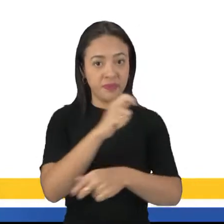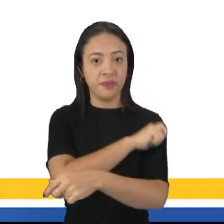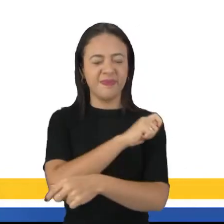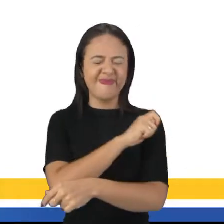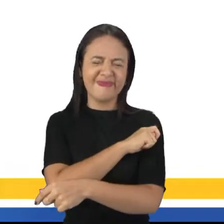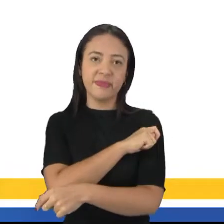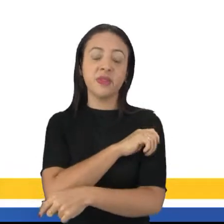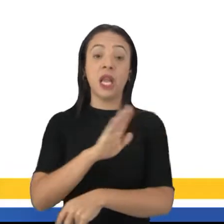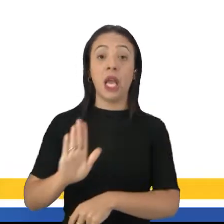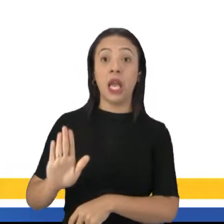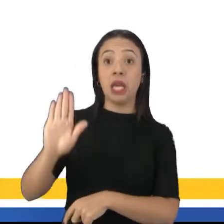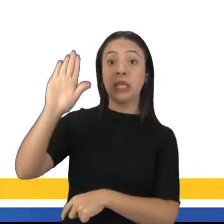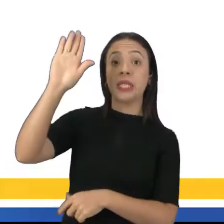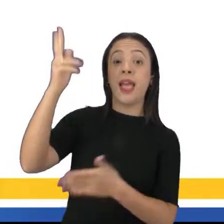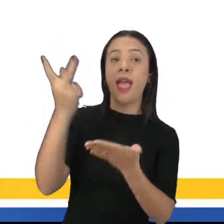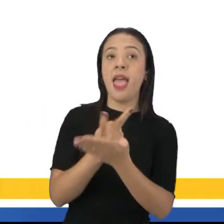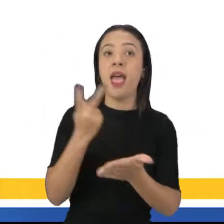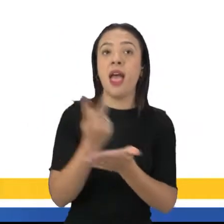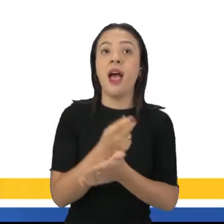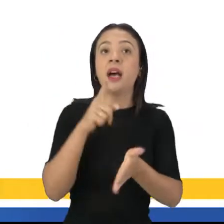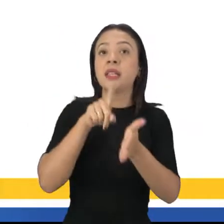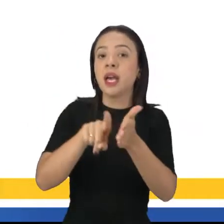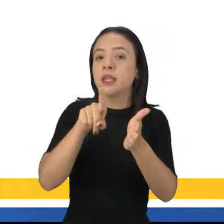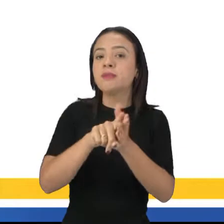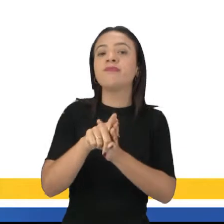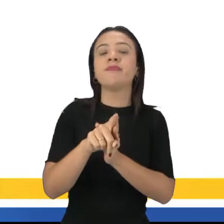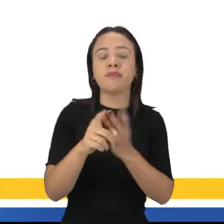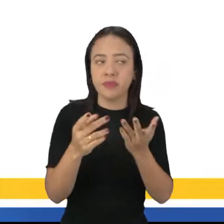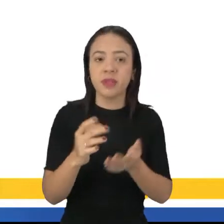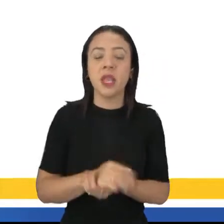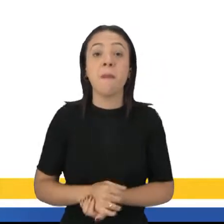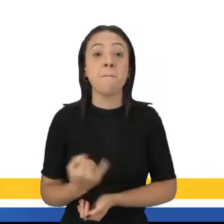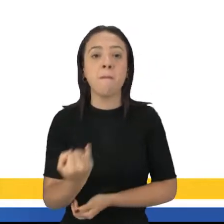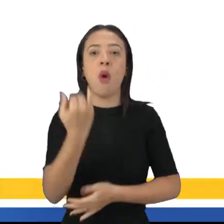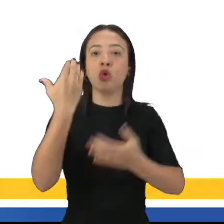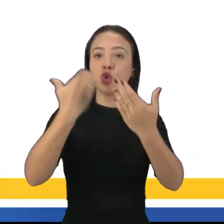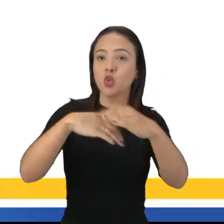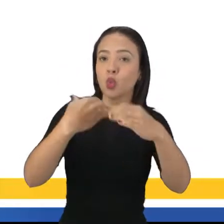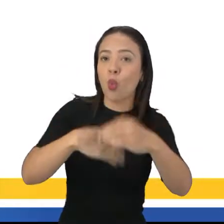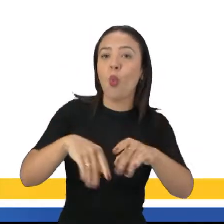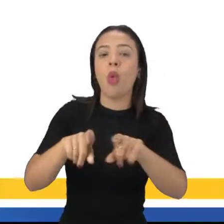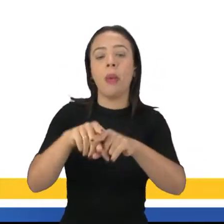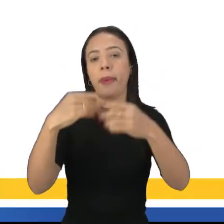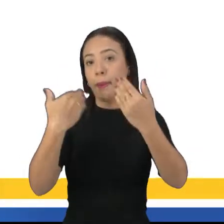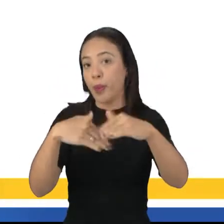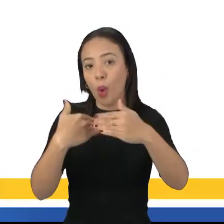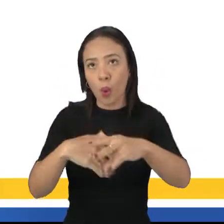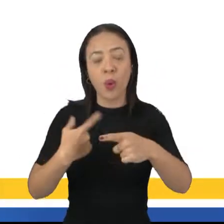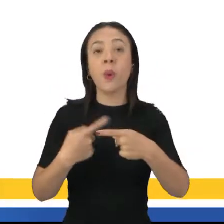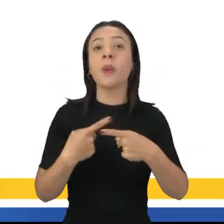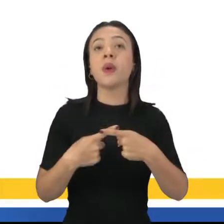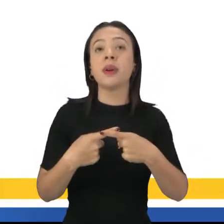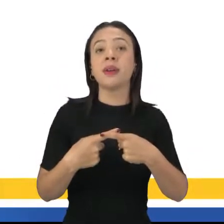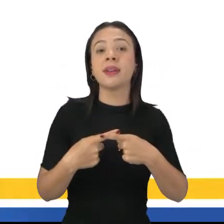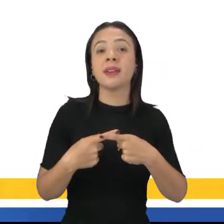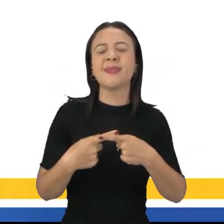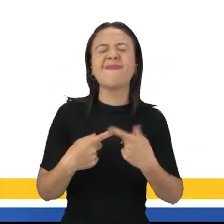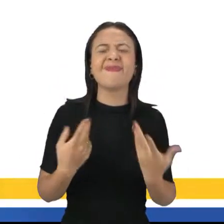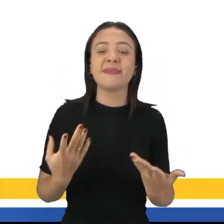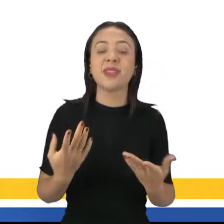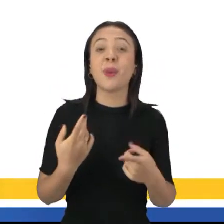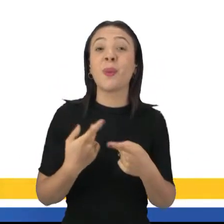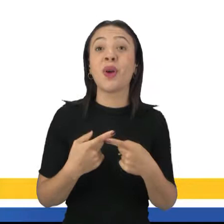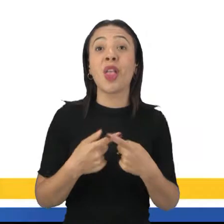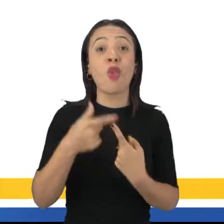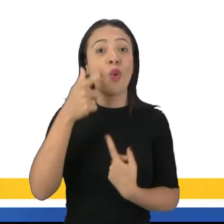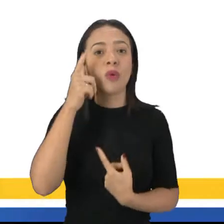alunos, candidatos, erram em questões preciosas de concursos e provas por aí afora, pelo simples